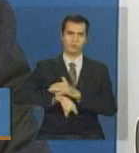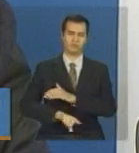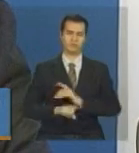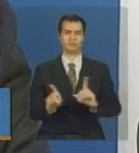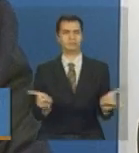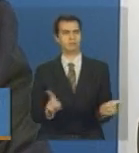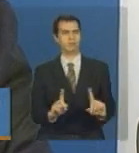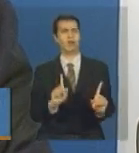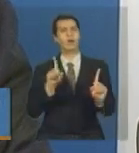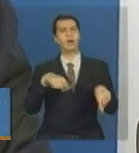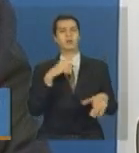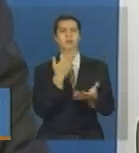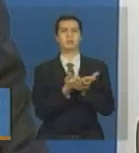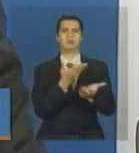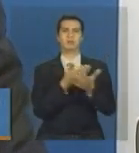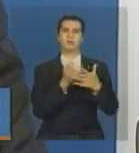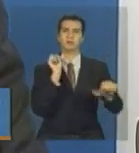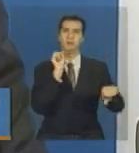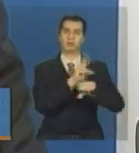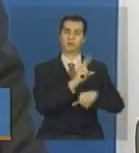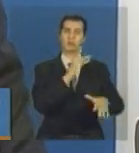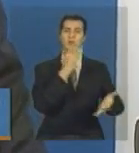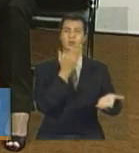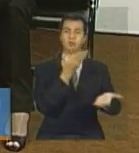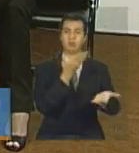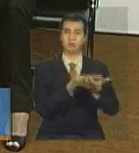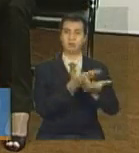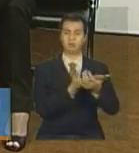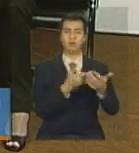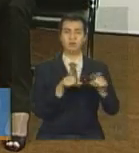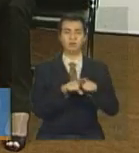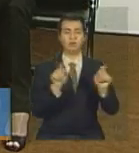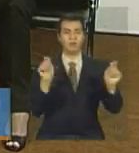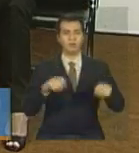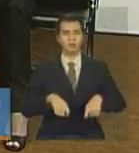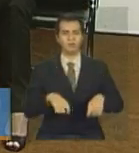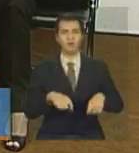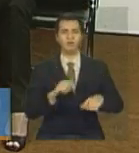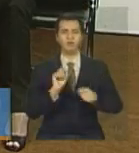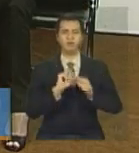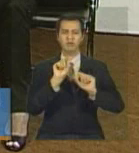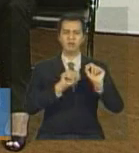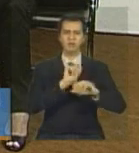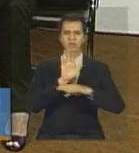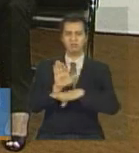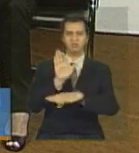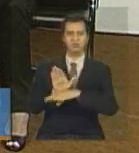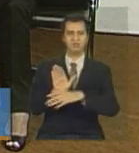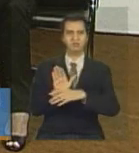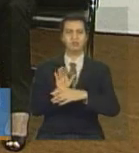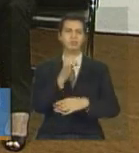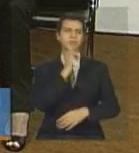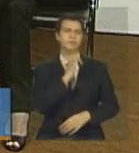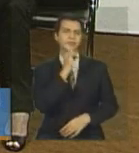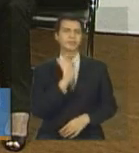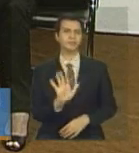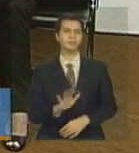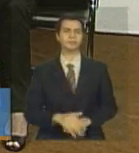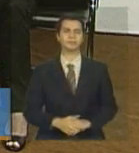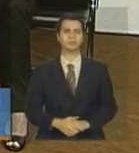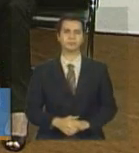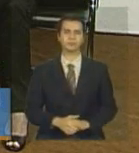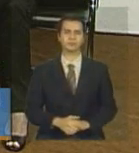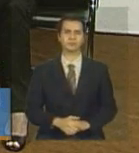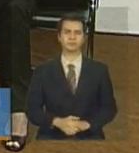vagas para cursos que, mais do que trabalhar com a ideia da escolaridade, ensinam a fazer. Dá exemplos aqui, como é o caso, por